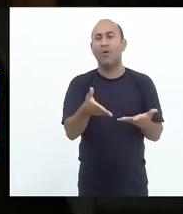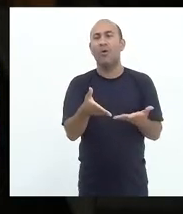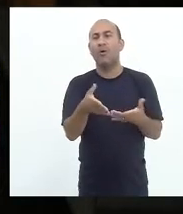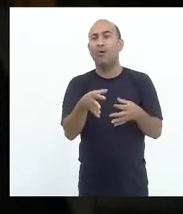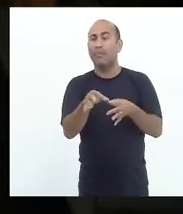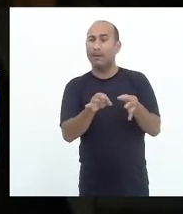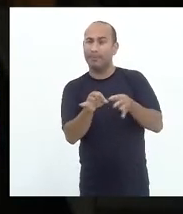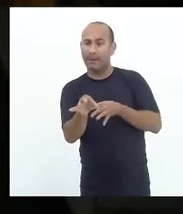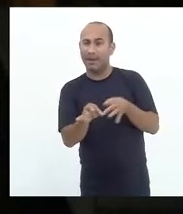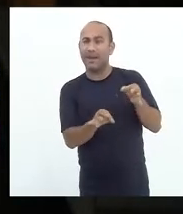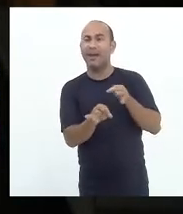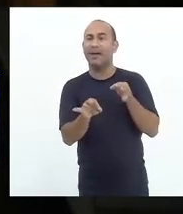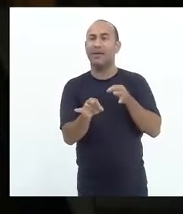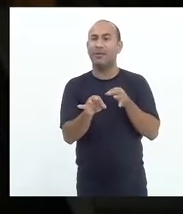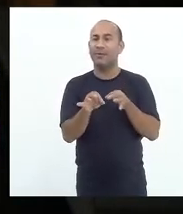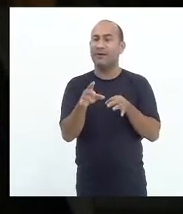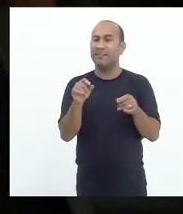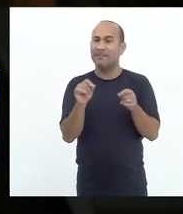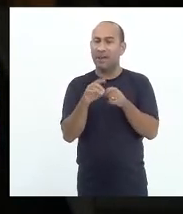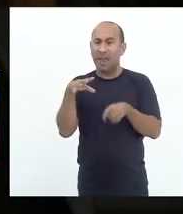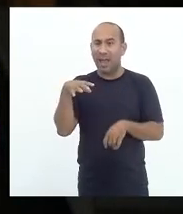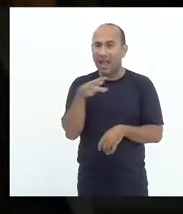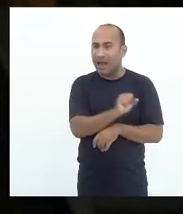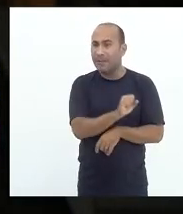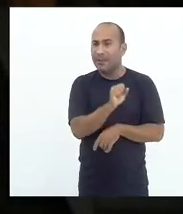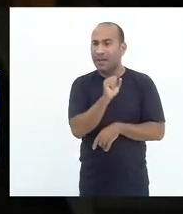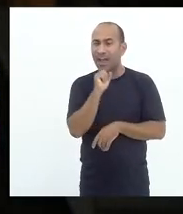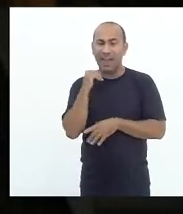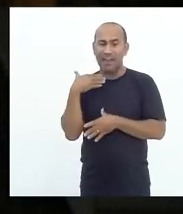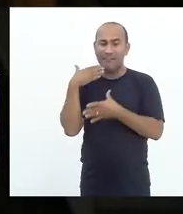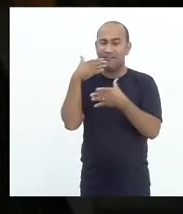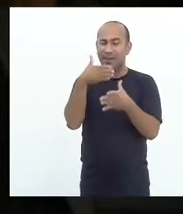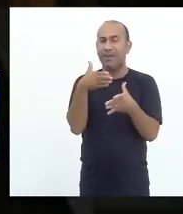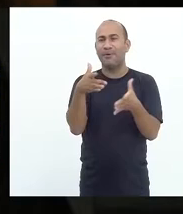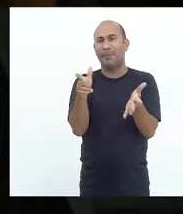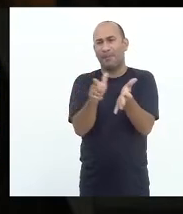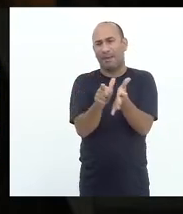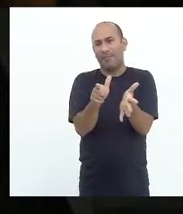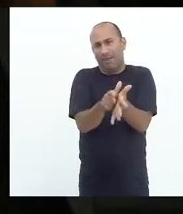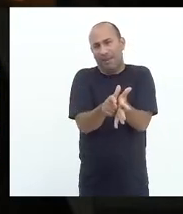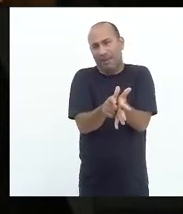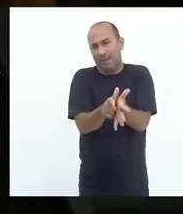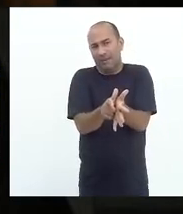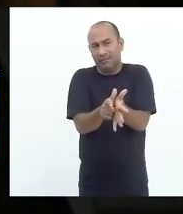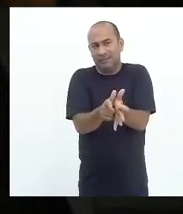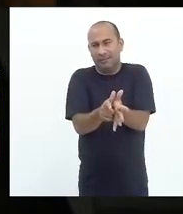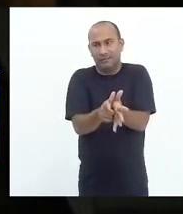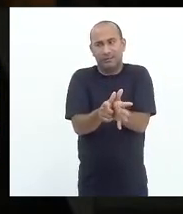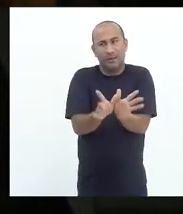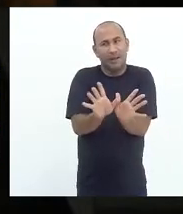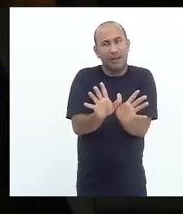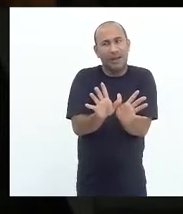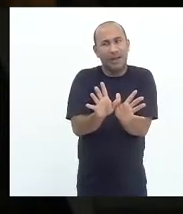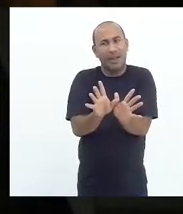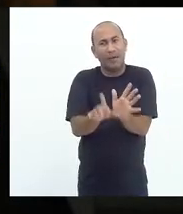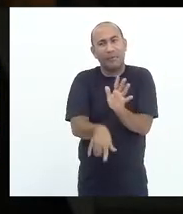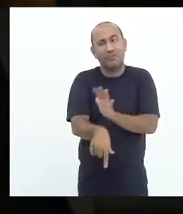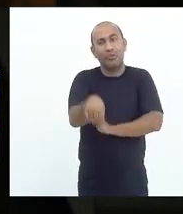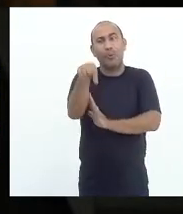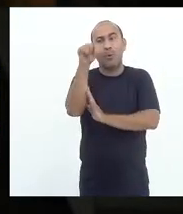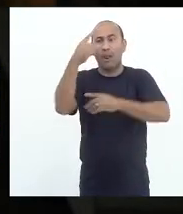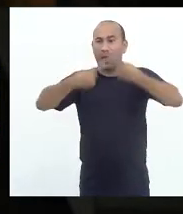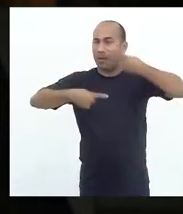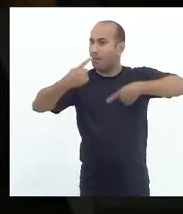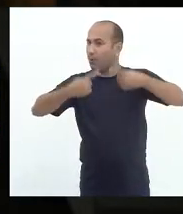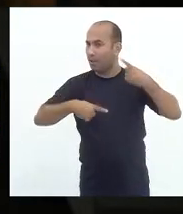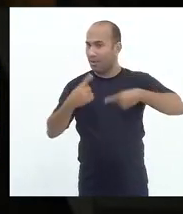de urgência, urgentíssimo, e veio para a pauta, é uma mera decisão política, não é uma